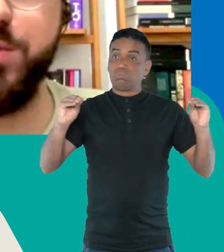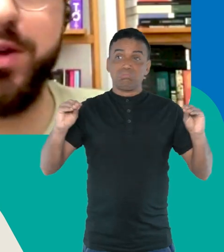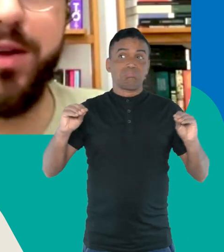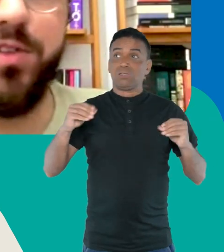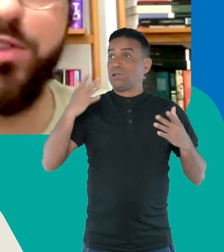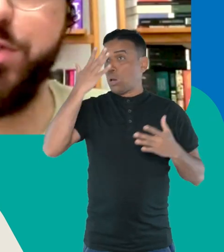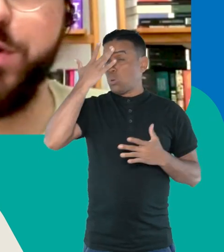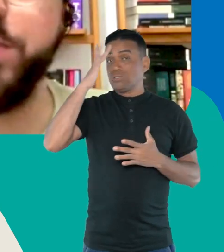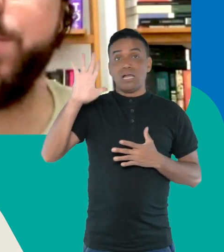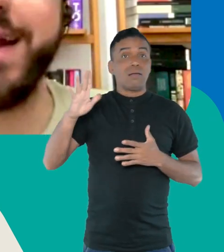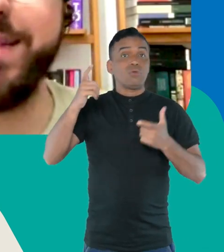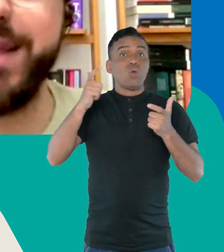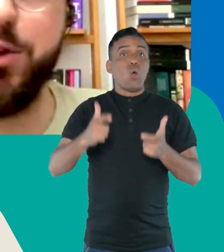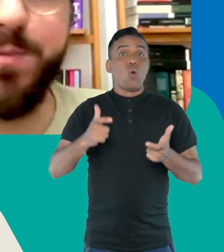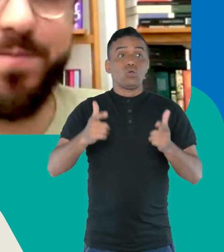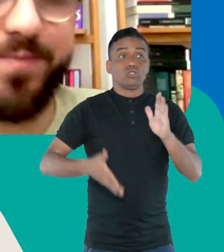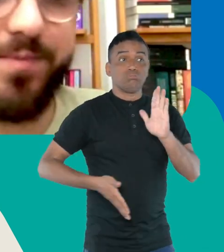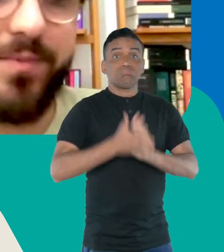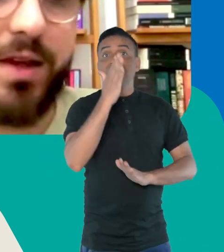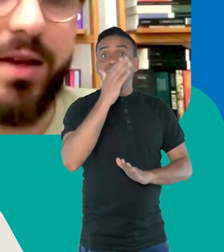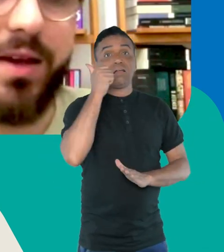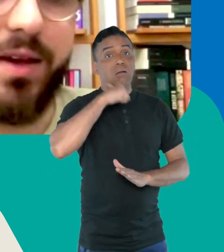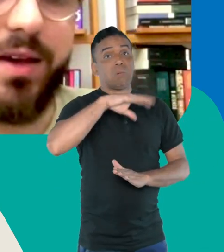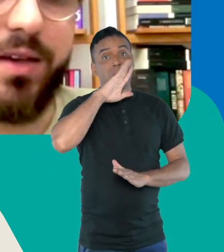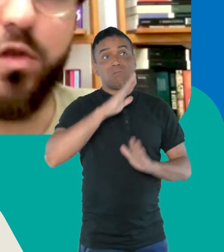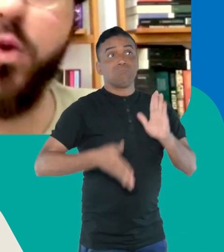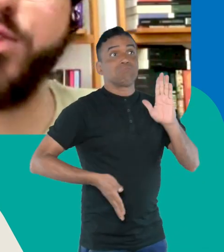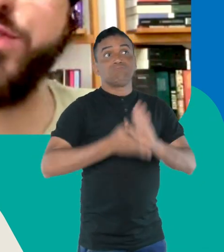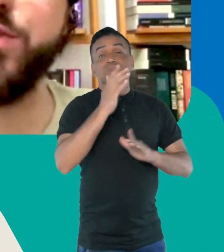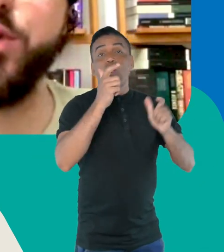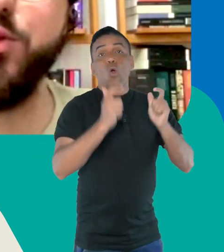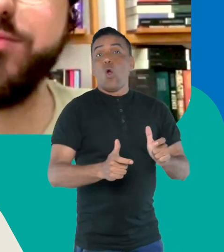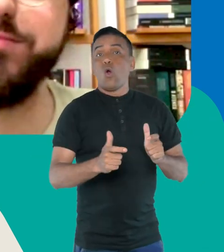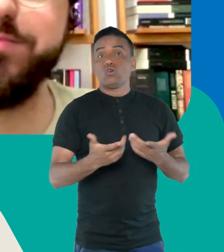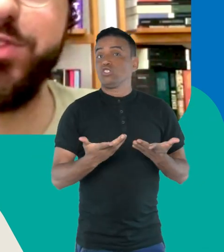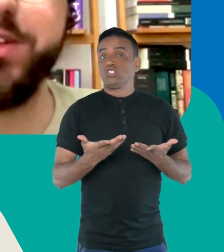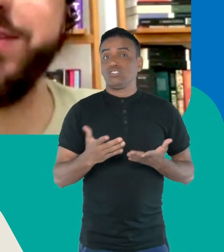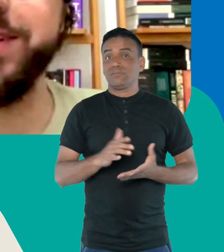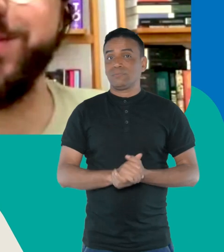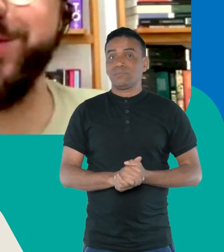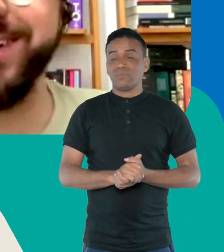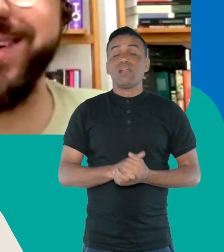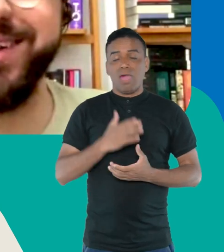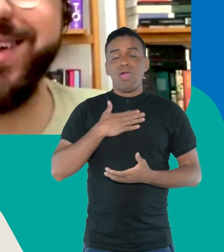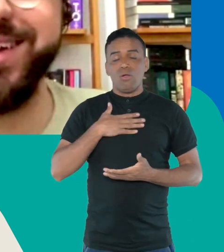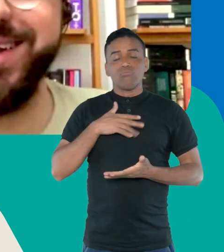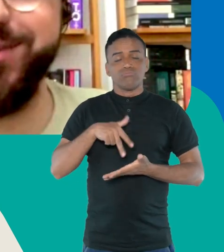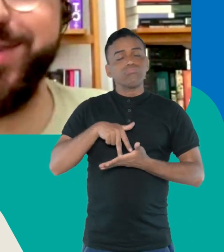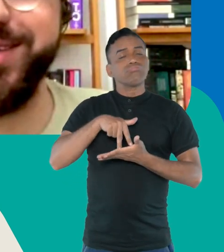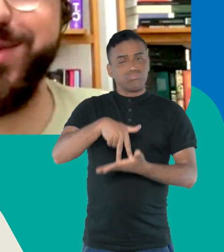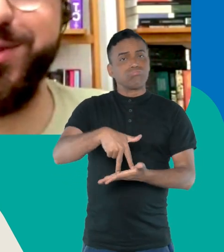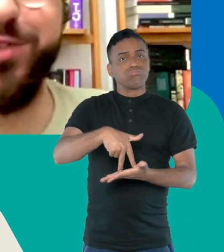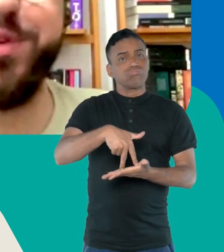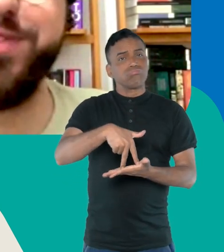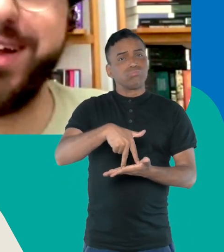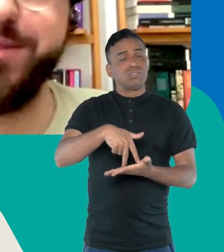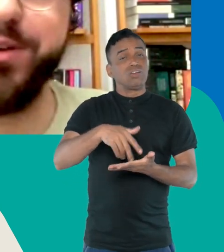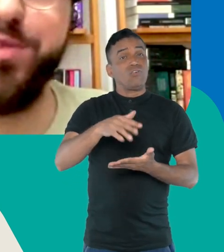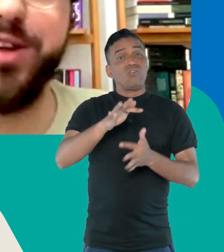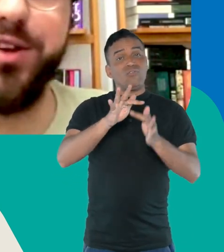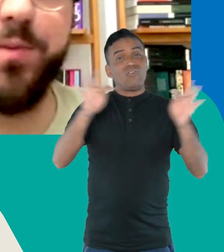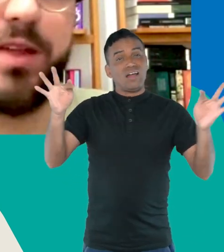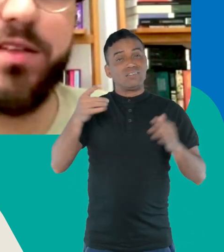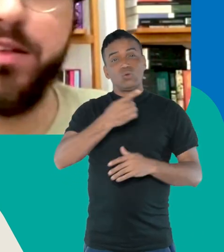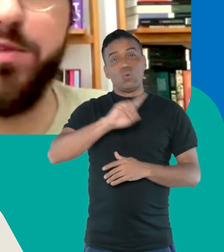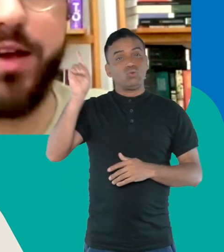do seu destino, do seu paradeiro. Sou onde estou, disse talvez a sua última fala